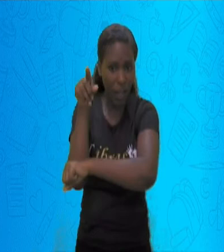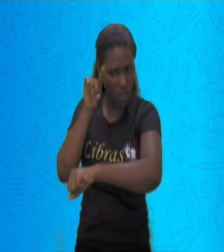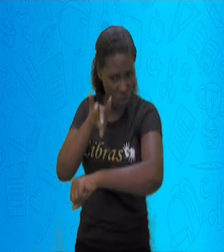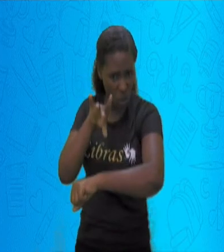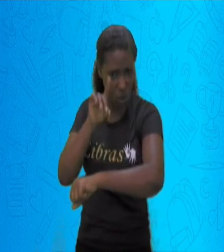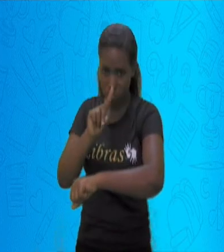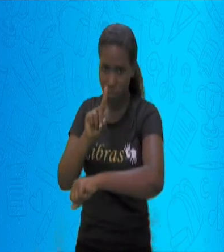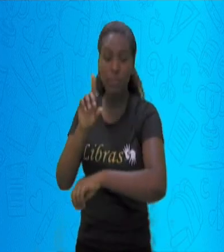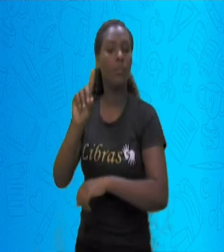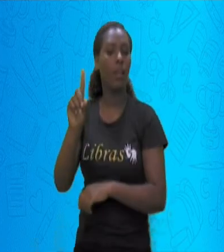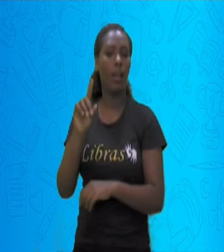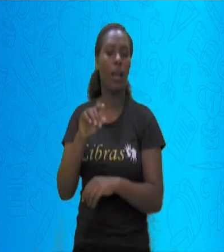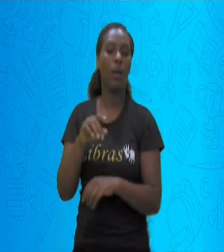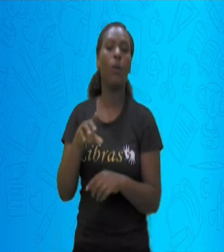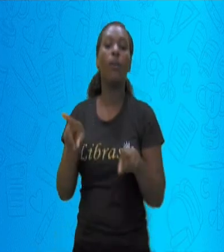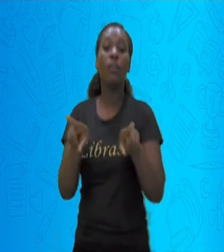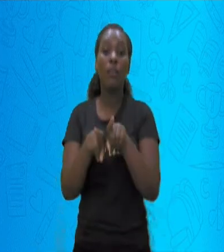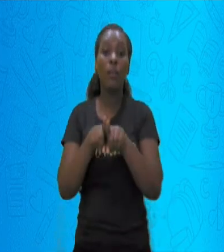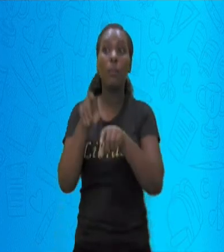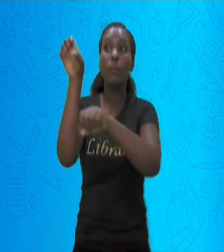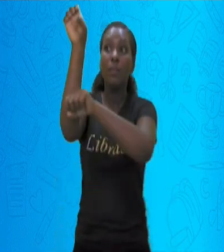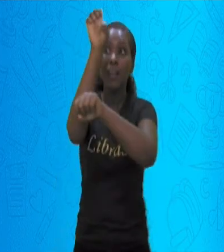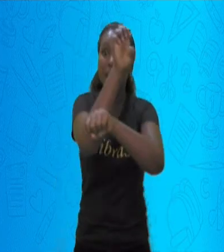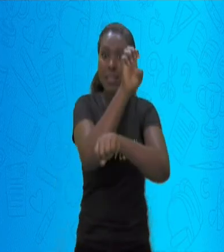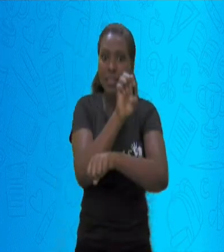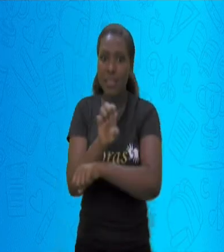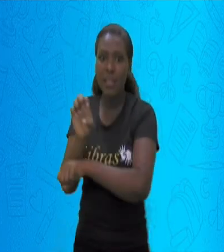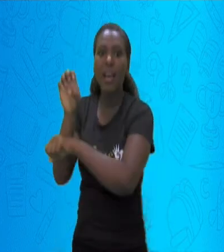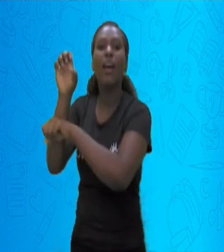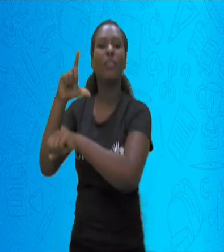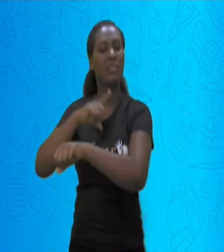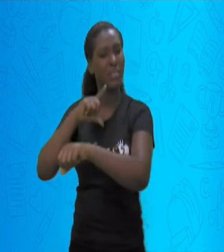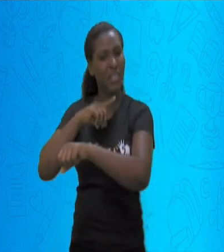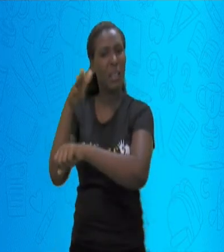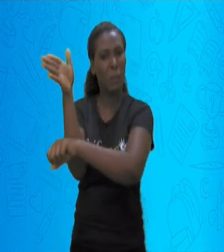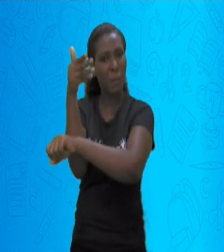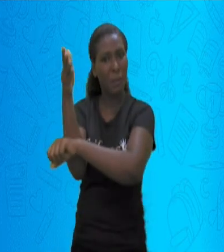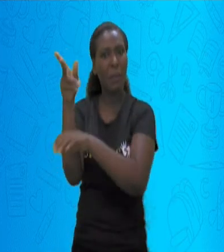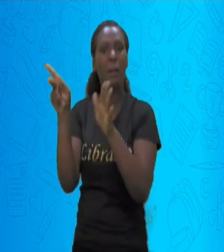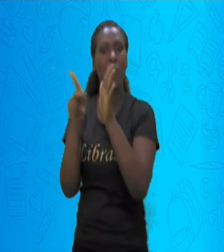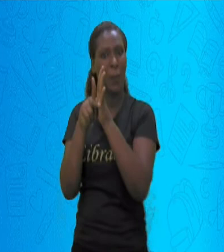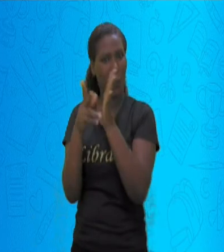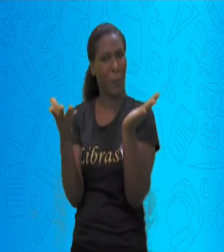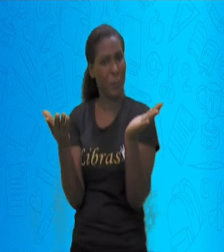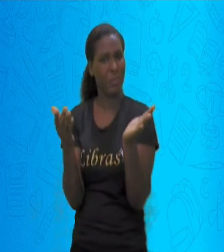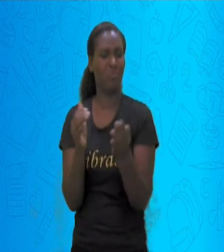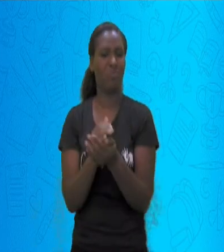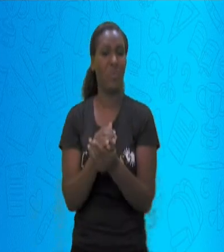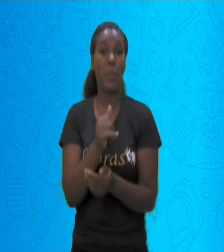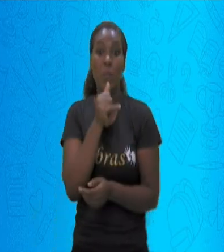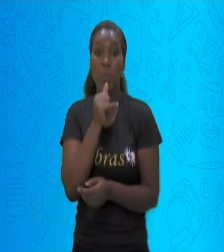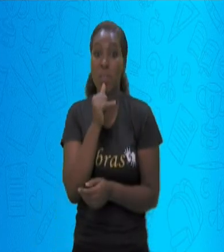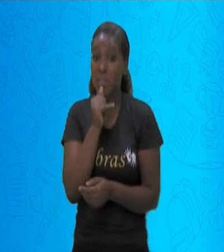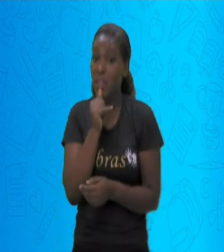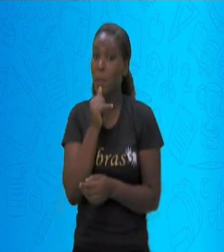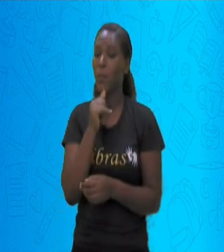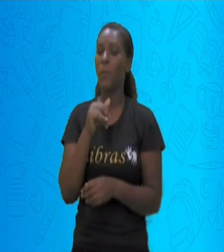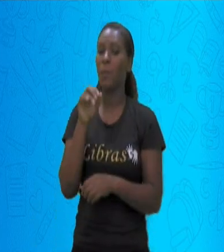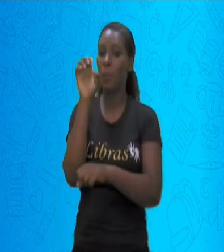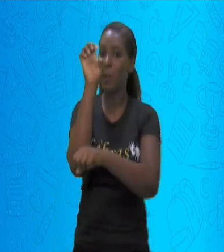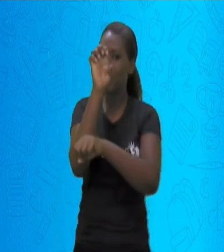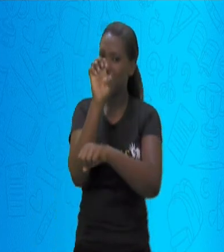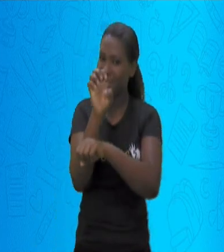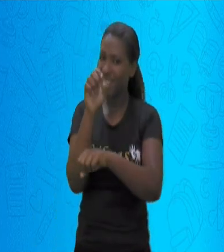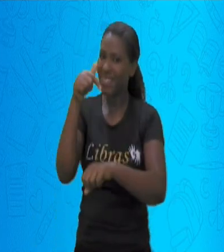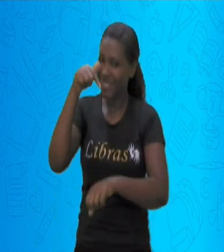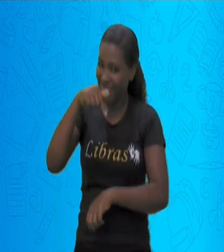suas próprias bandeiras. Então, cada estado tem a sua bandeira. Vamos falar um pouquinho da bandeira do nosso estado,